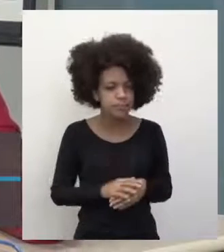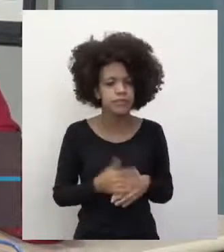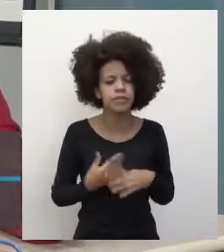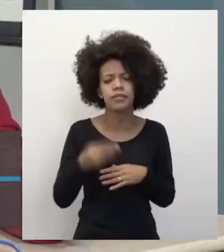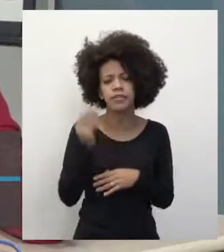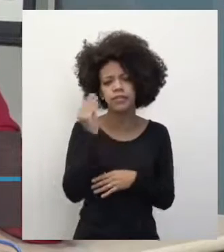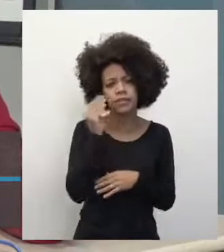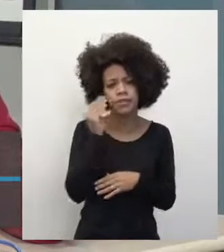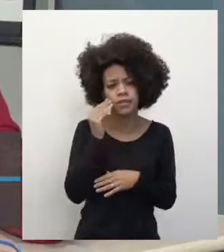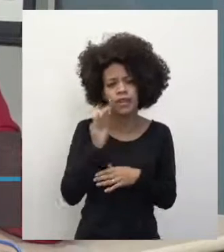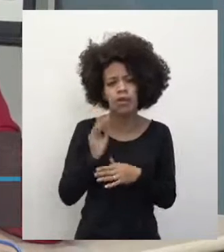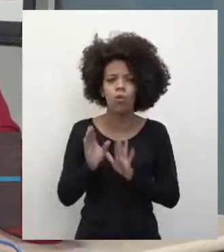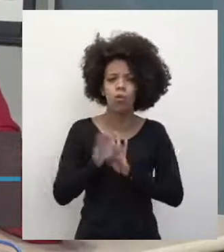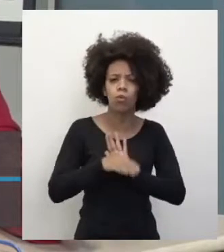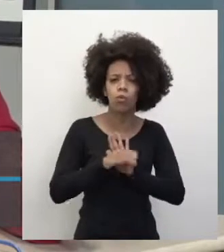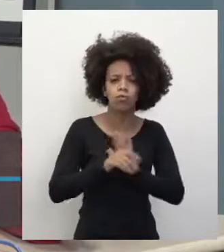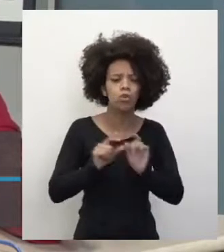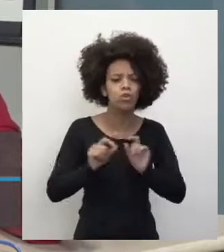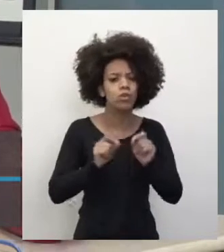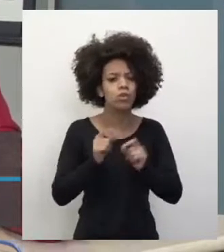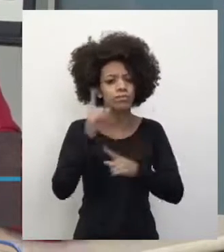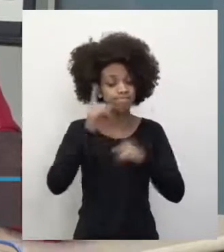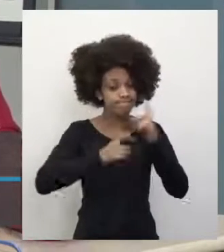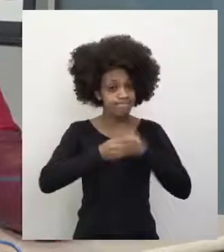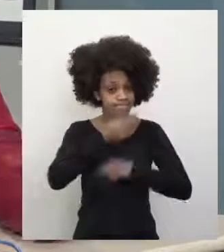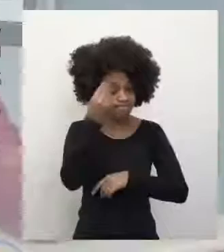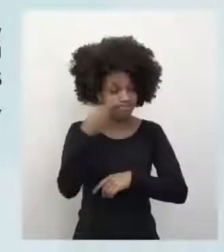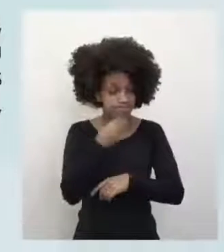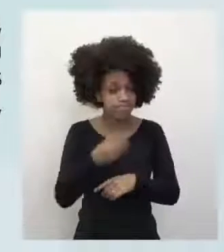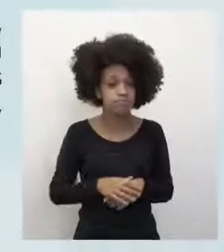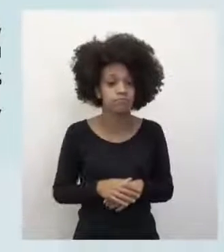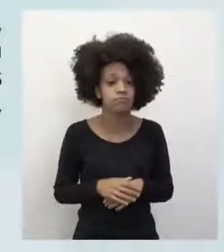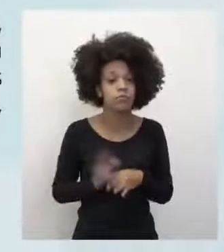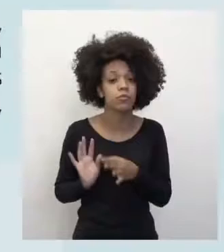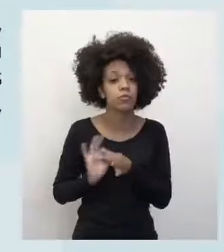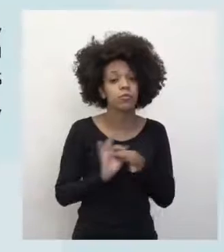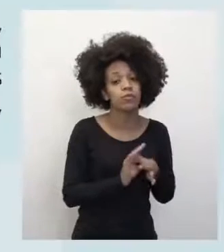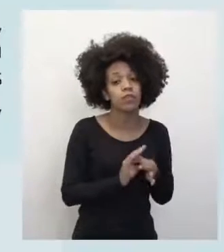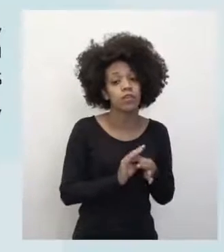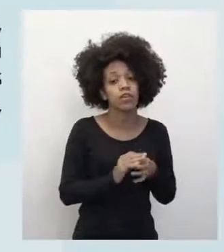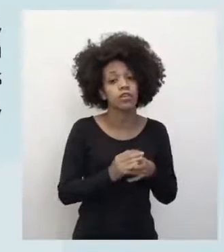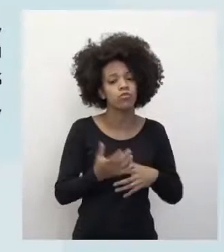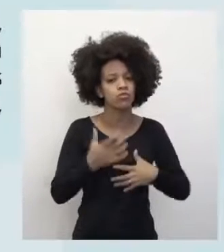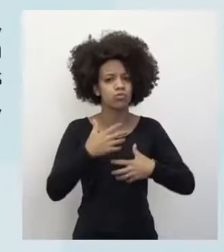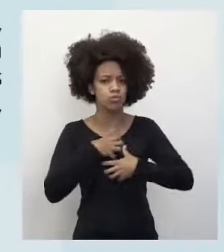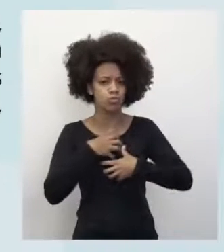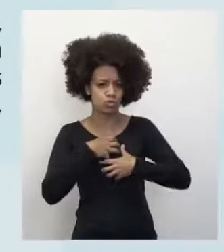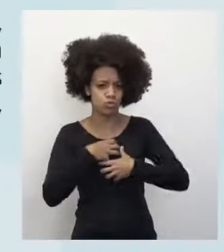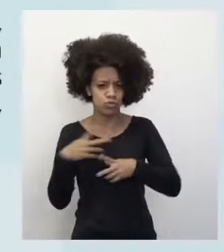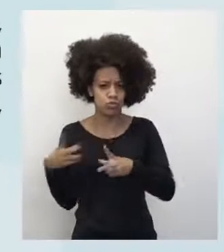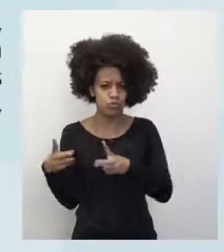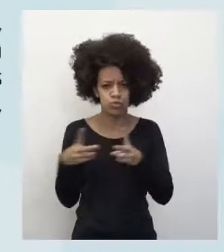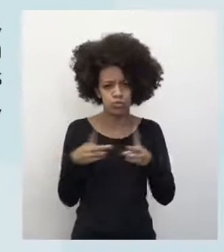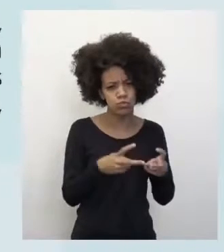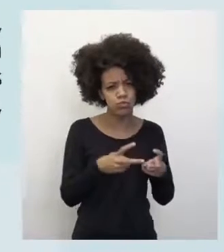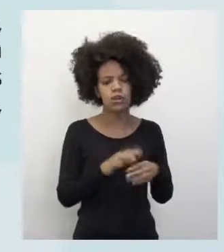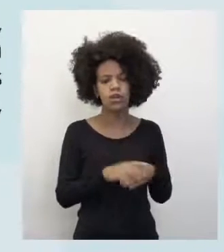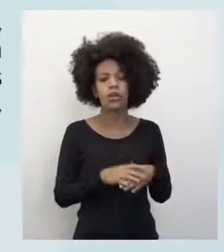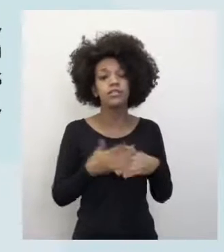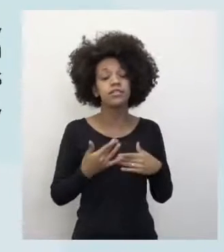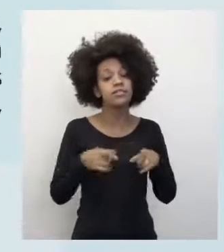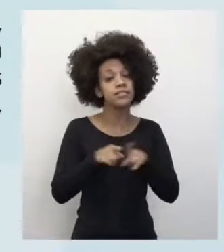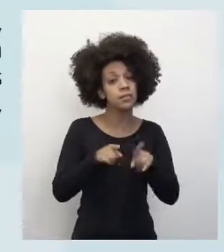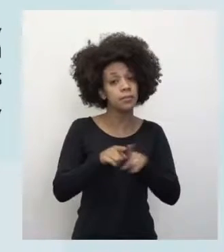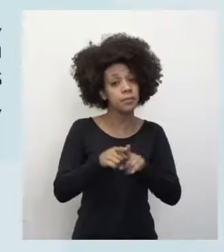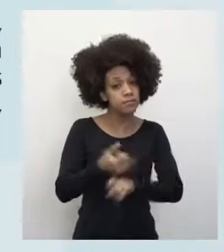tentar conceituar aí o que é essa dimensão estética. Ela está relacionada às relações sensoriais de apreciação, deleite,